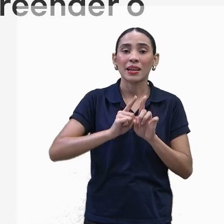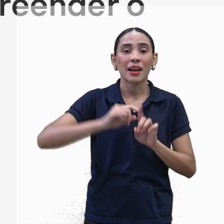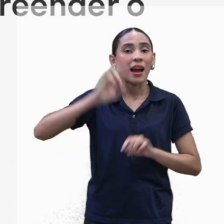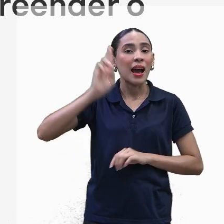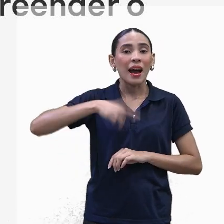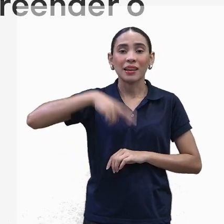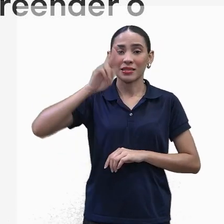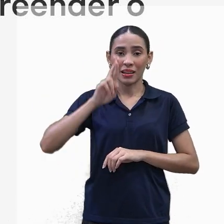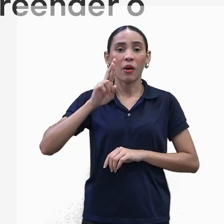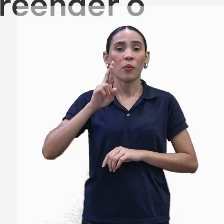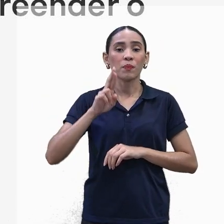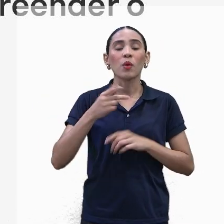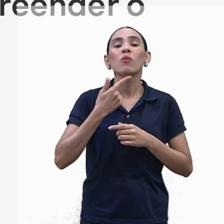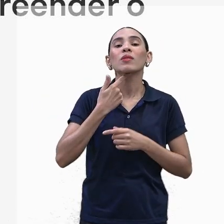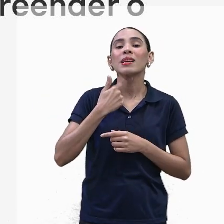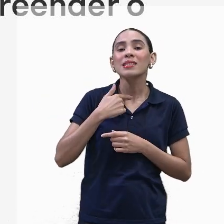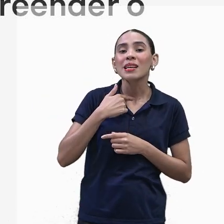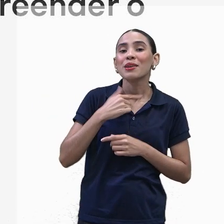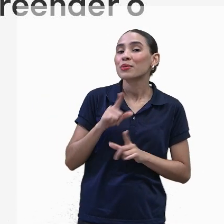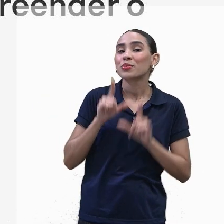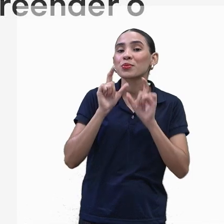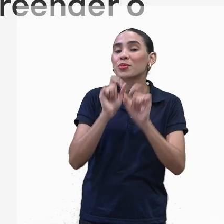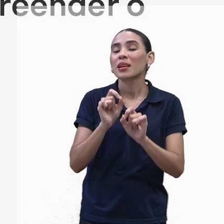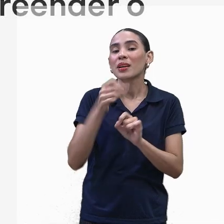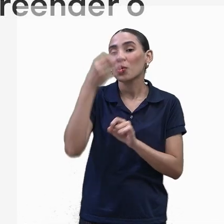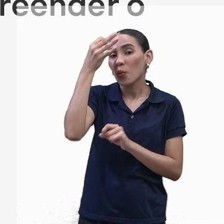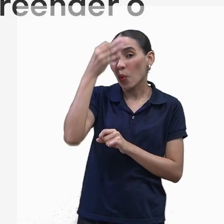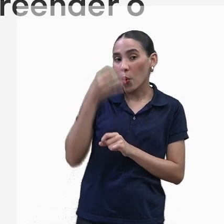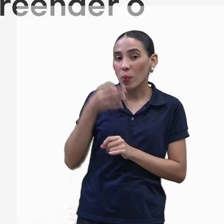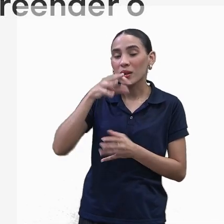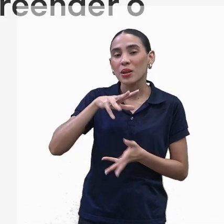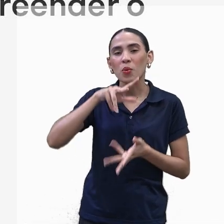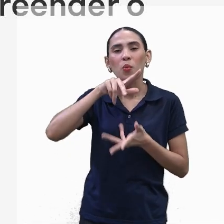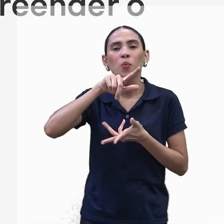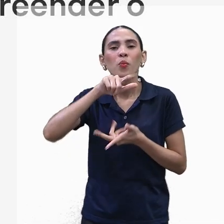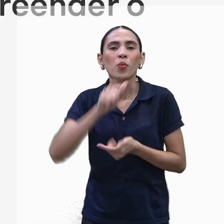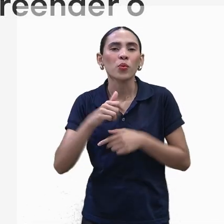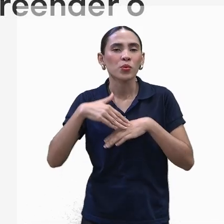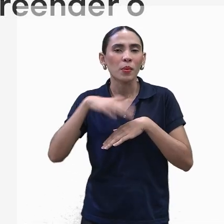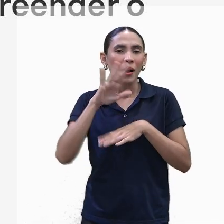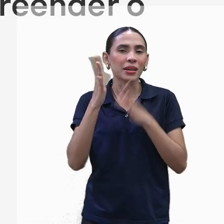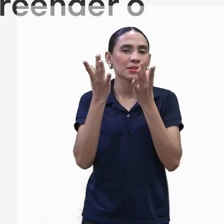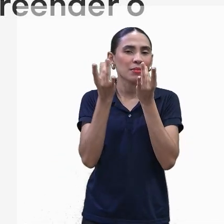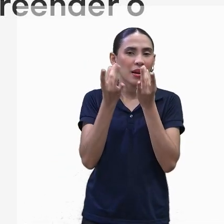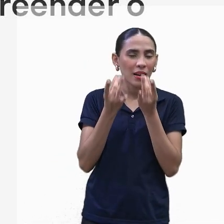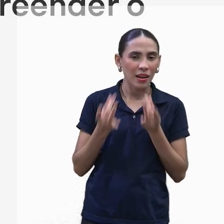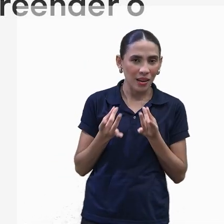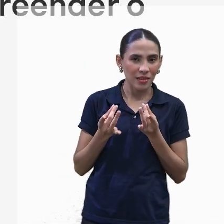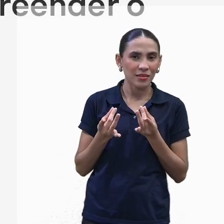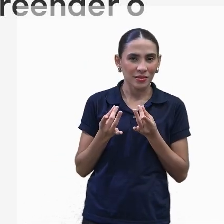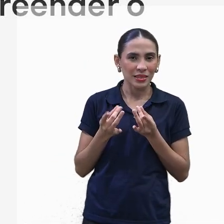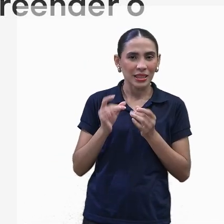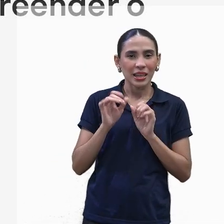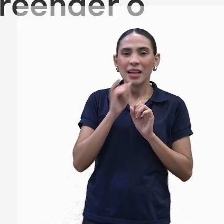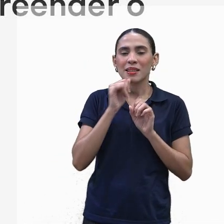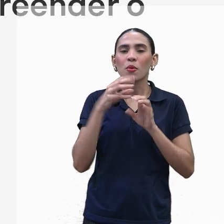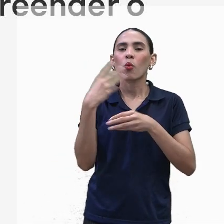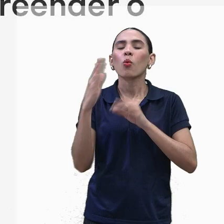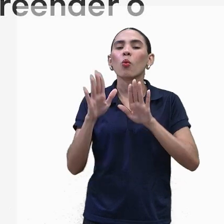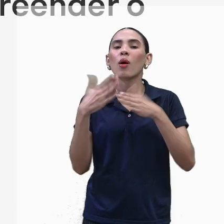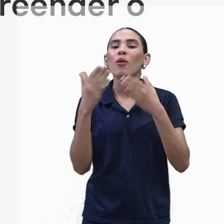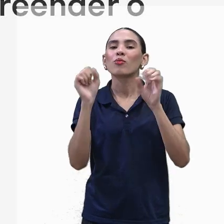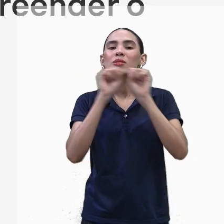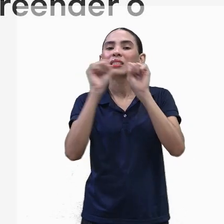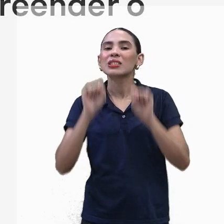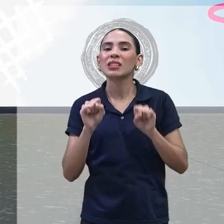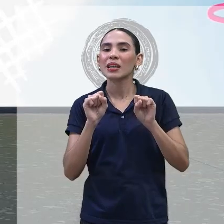razão, o desejo de compreender o mundo de uma forma mais objetiva, de uma forma mais sistemática, de uma forma